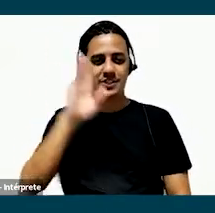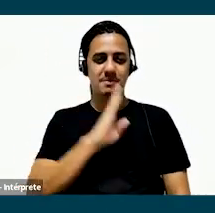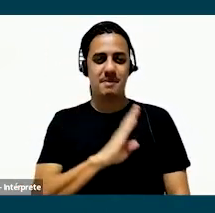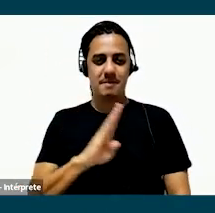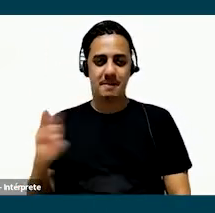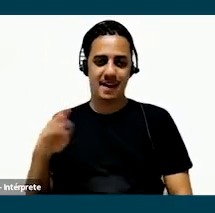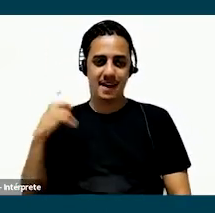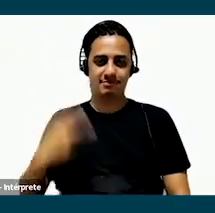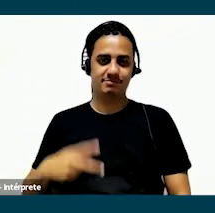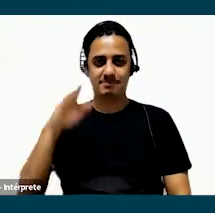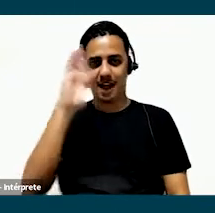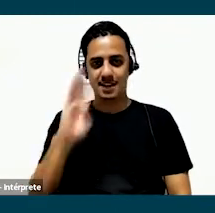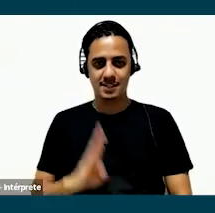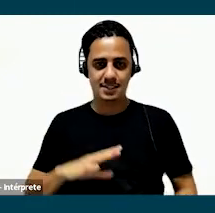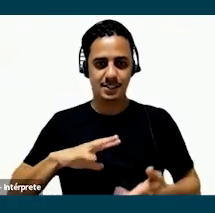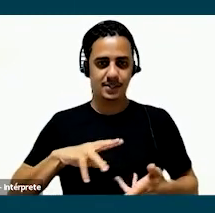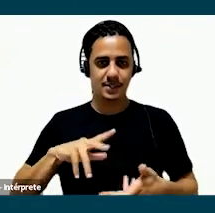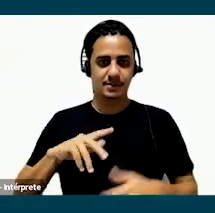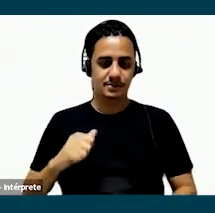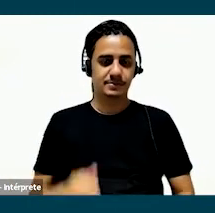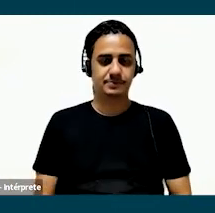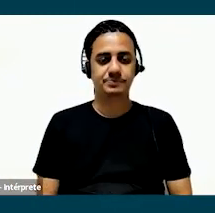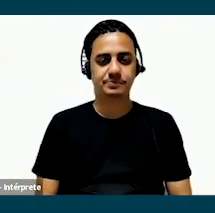então. Desejo uma ótima sessão. A gente se vê depois do almoço.